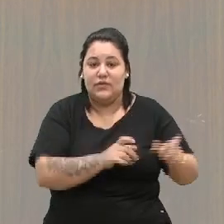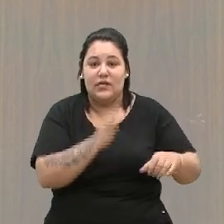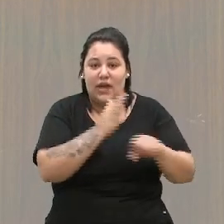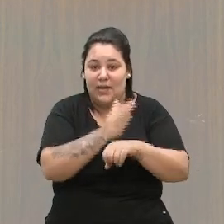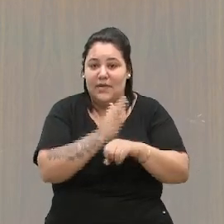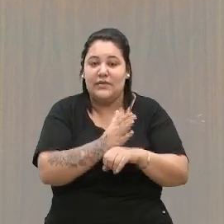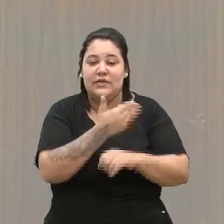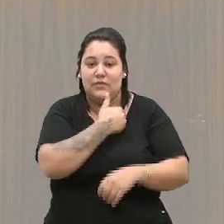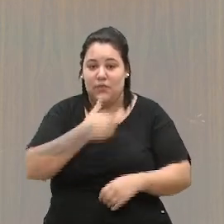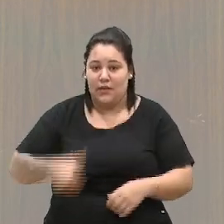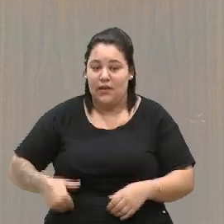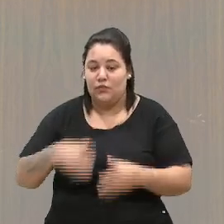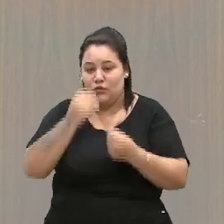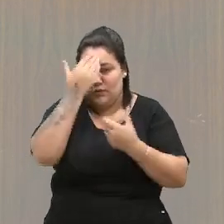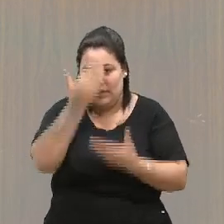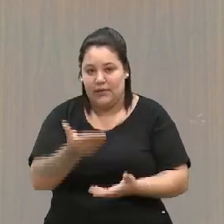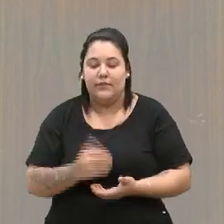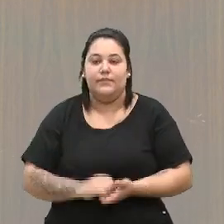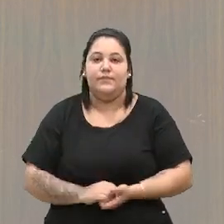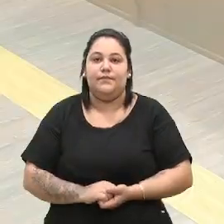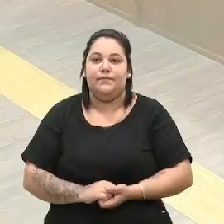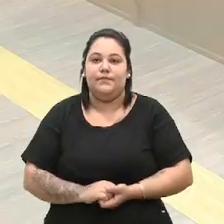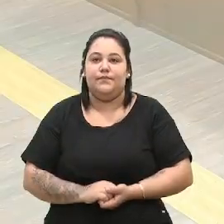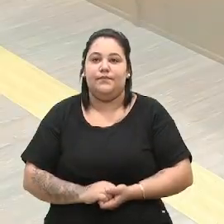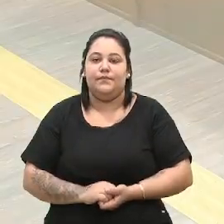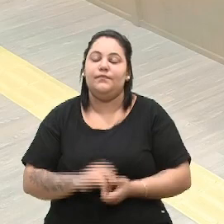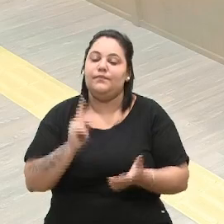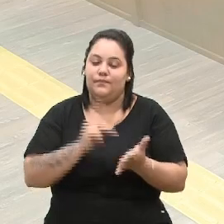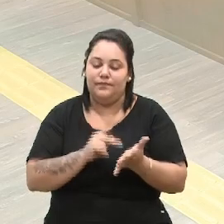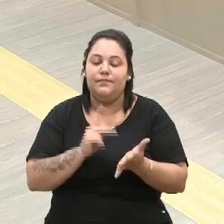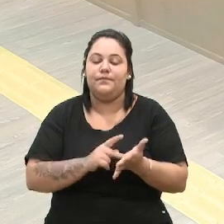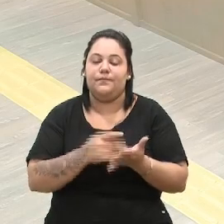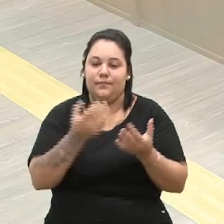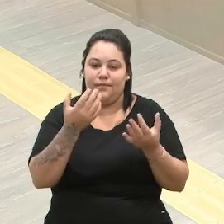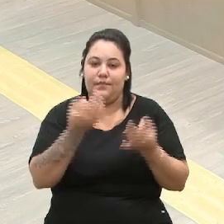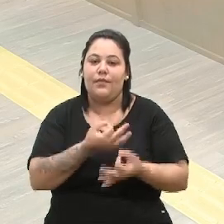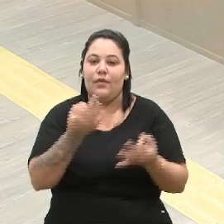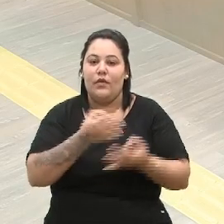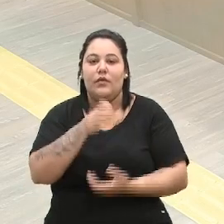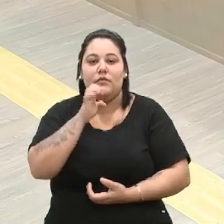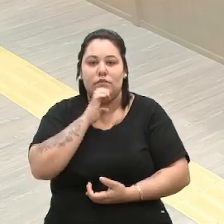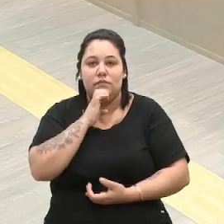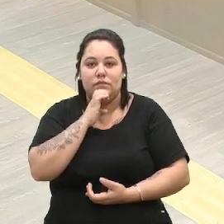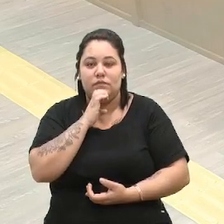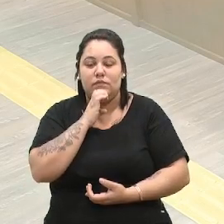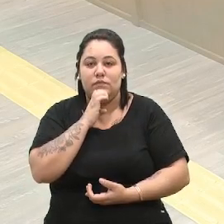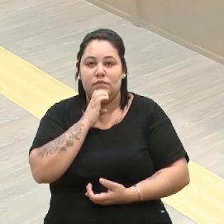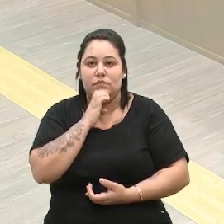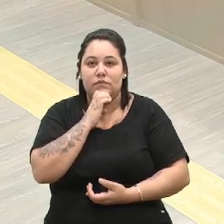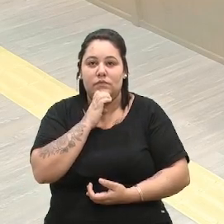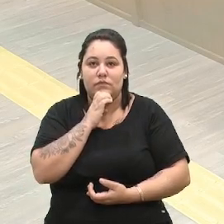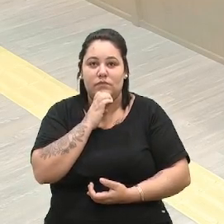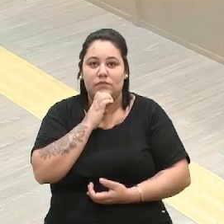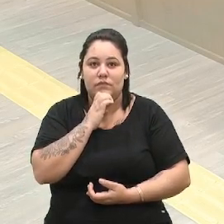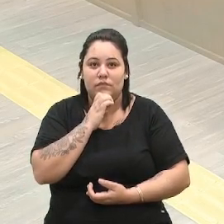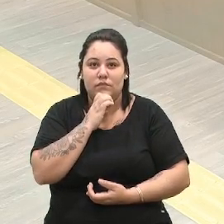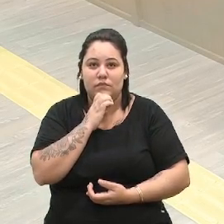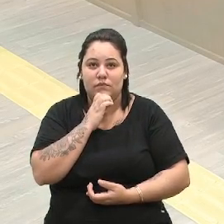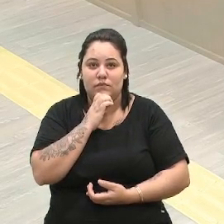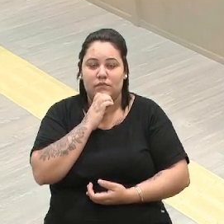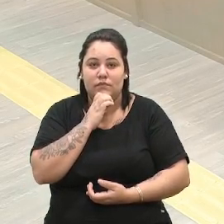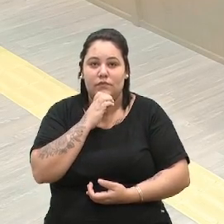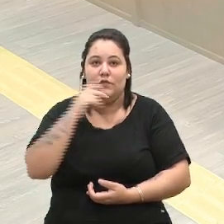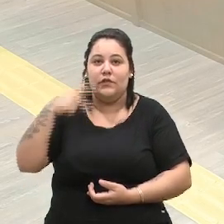participação popular. Muito obrigado. Perfeito, vereador Estela. Nós estivemos juntos lá, o vereador Lucas estava também, o vereador D'Ambrosio, o vereador Renato Oliveira também esteve lá